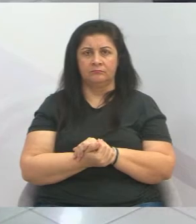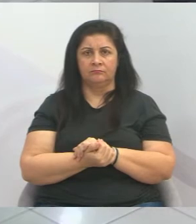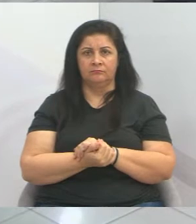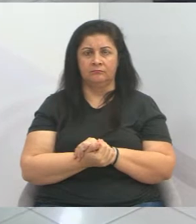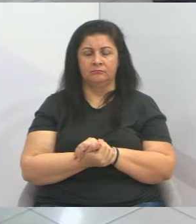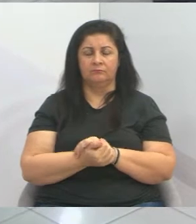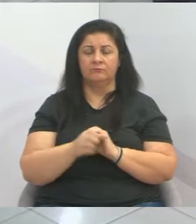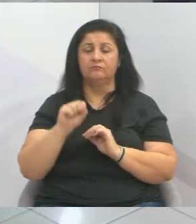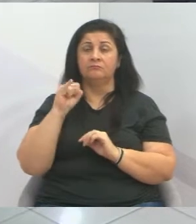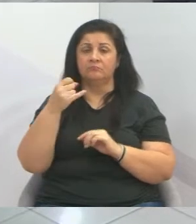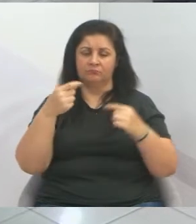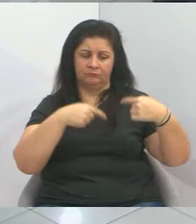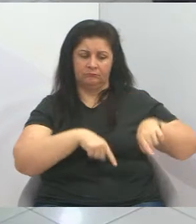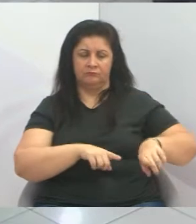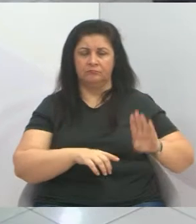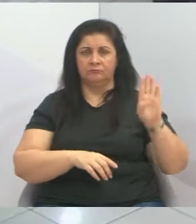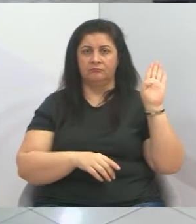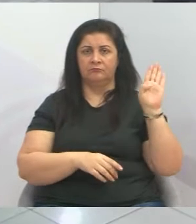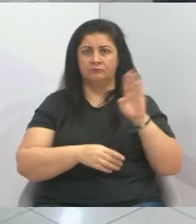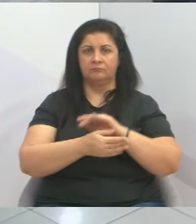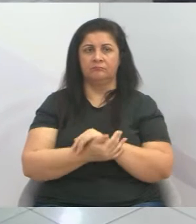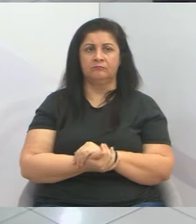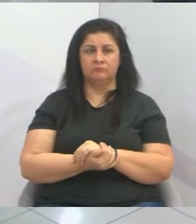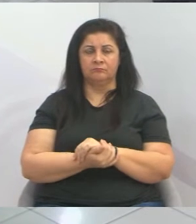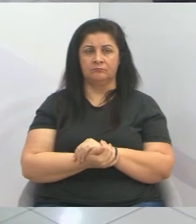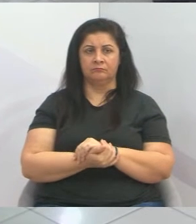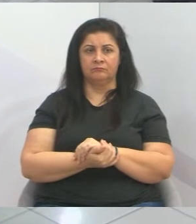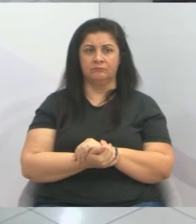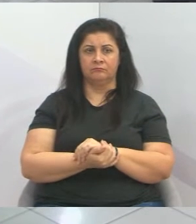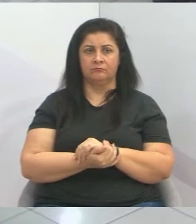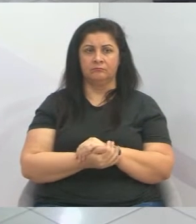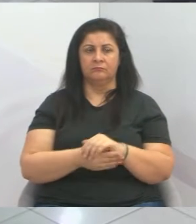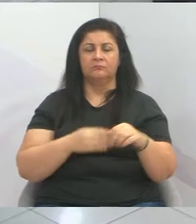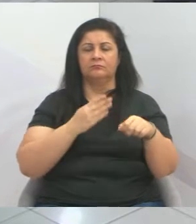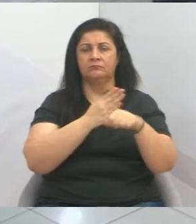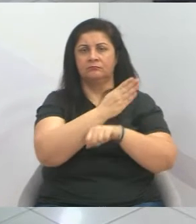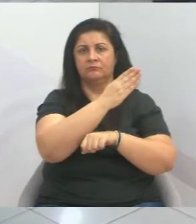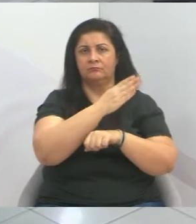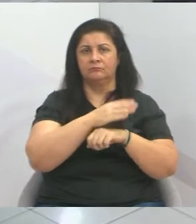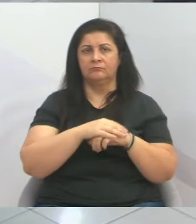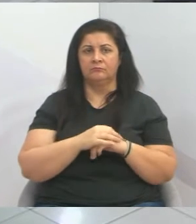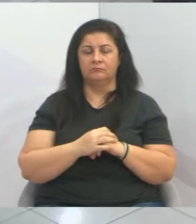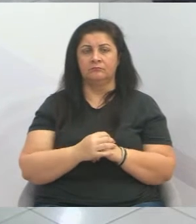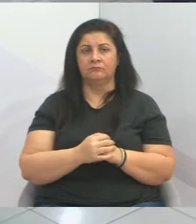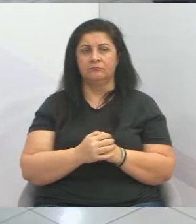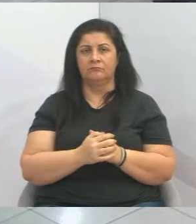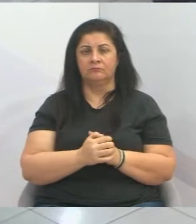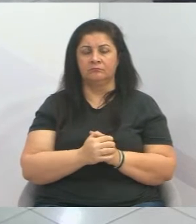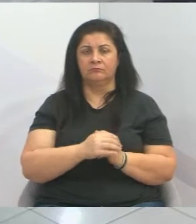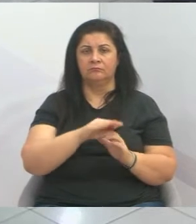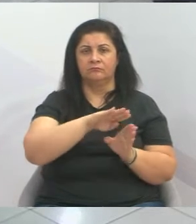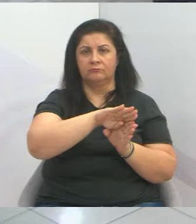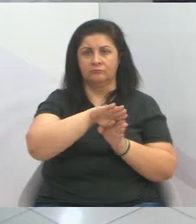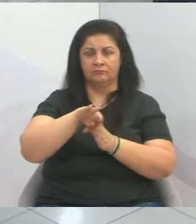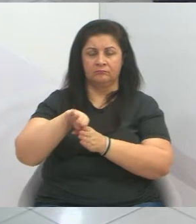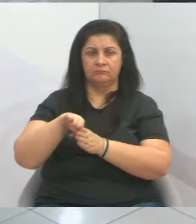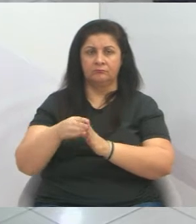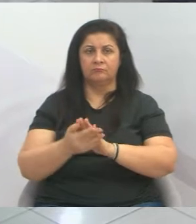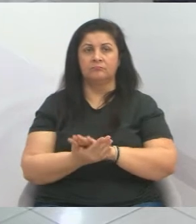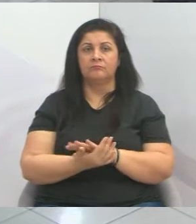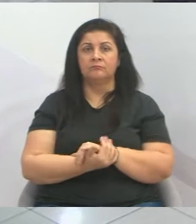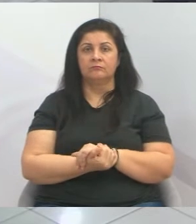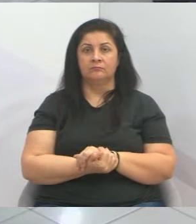o requerimento está em votação os contrário por favor se manifesta levantando os braços requerimento aprovado o próximo requerimento